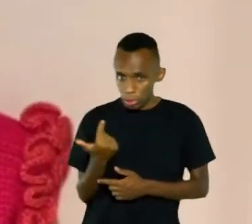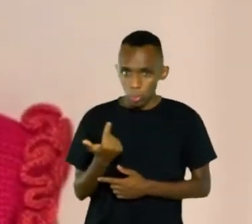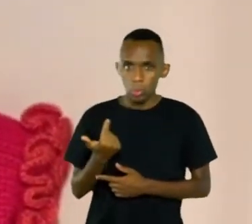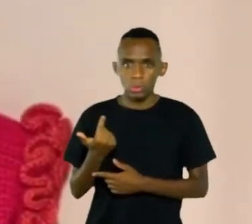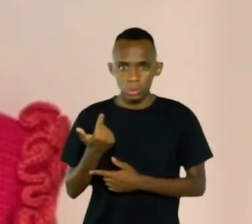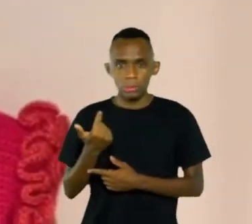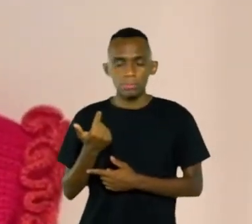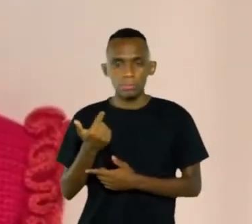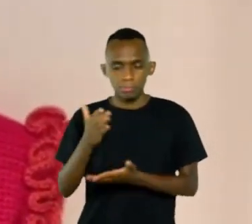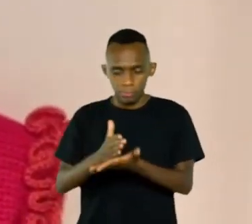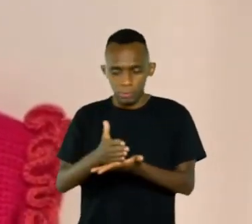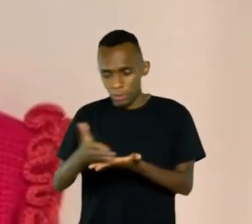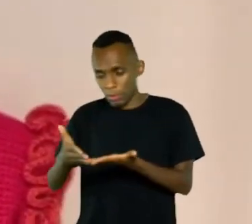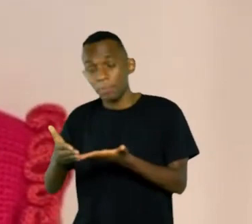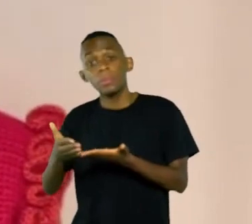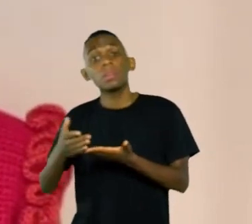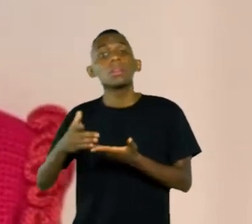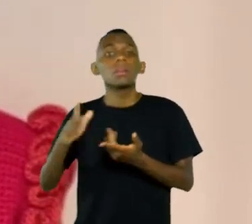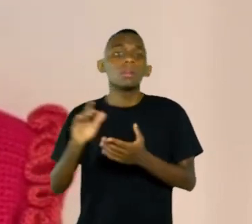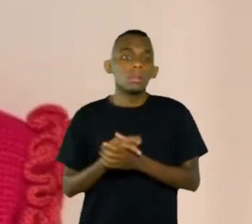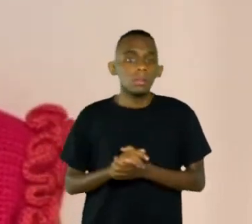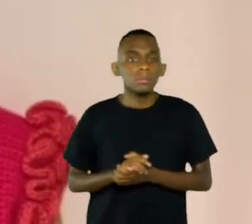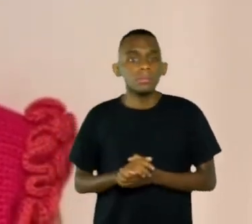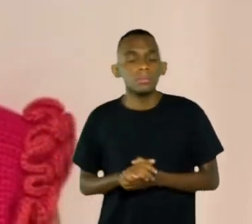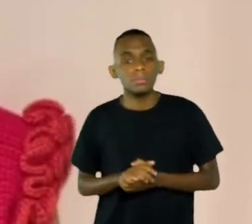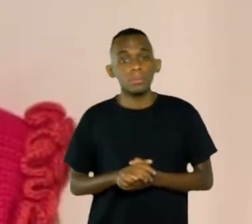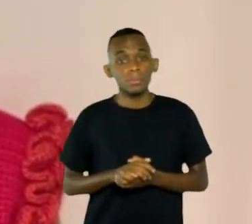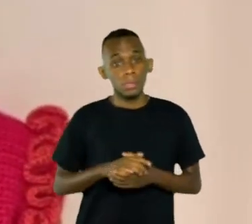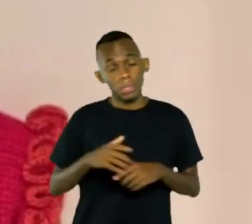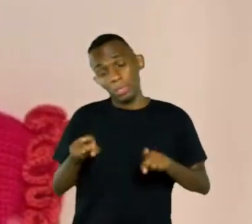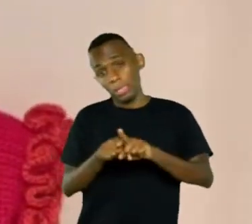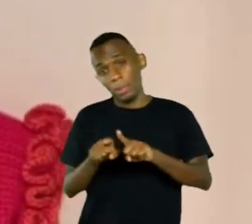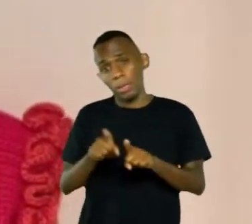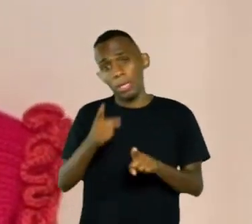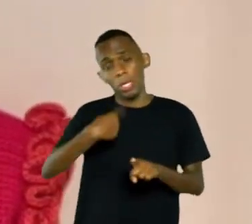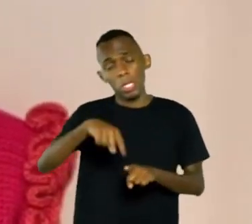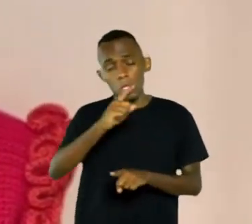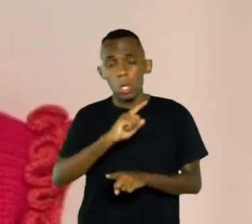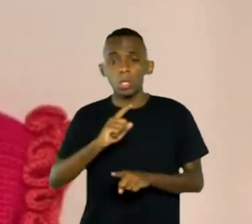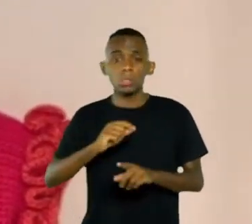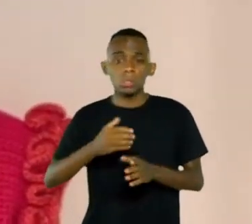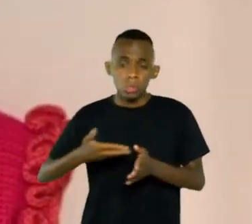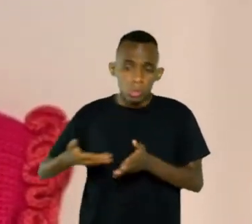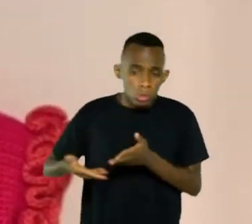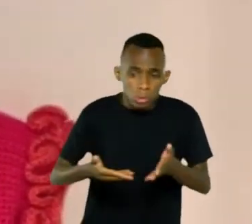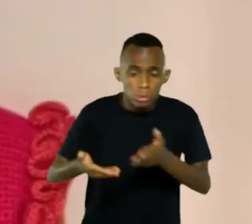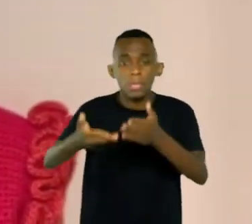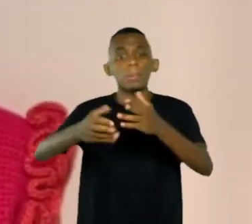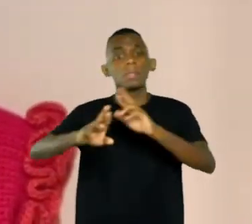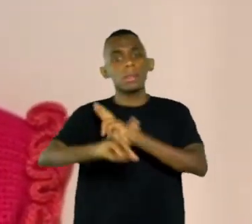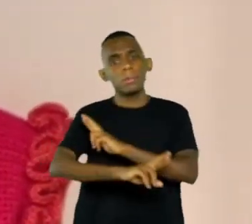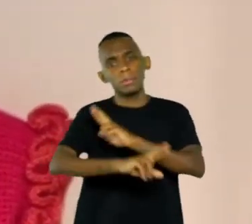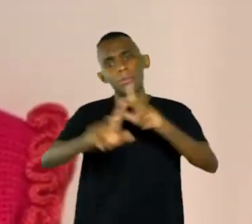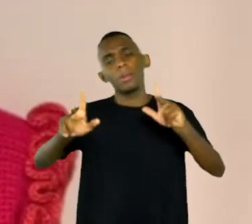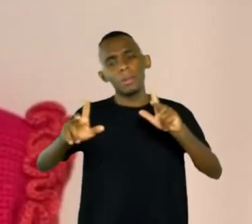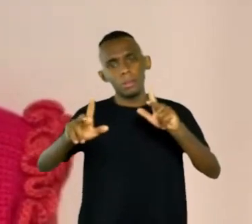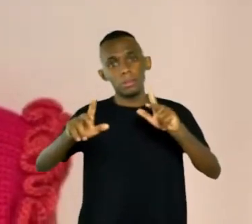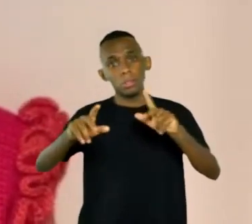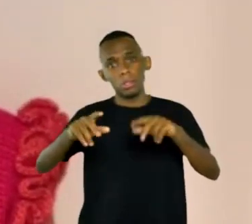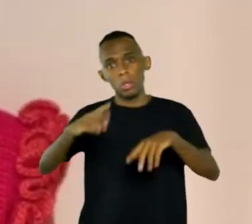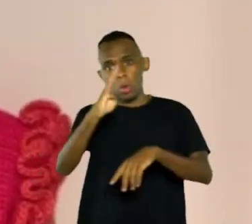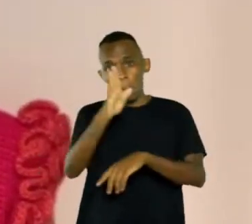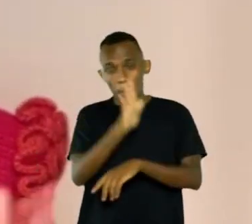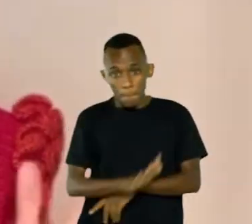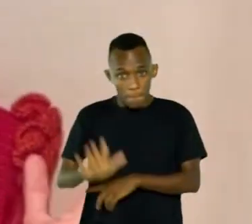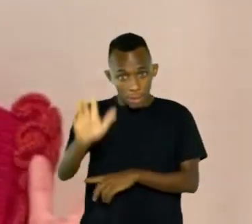porque a gente está com uma inversão, a gente está numa caminhada para inverter a pirâmide etária. Nós, como o Brasil hoje é o